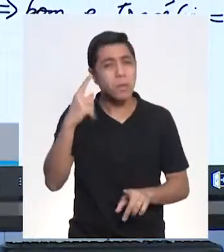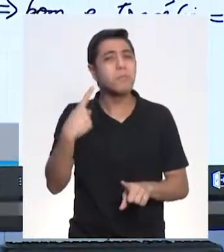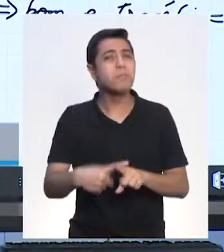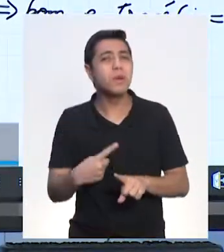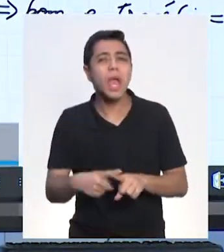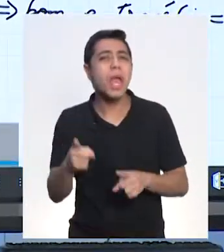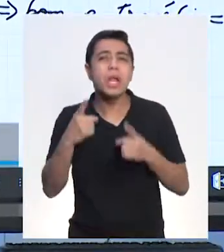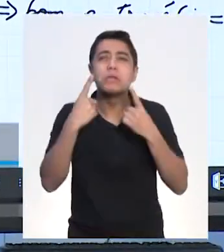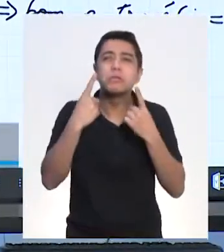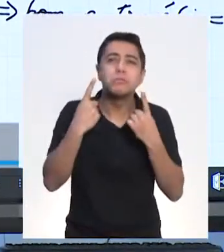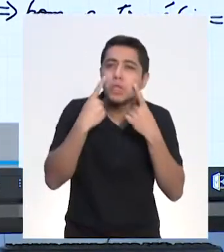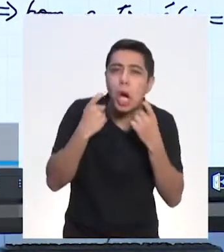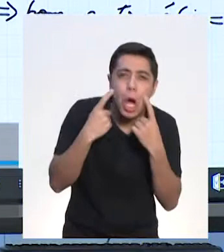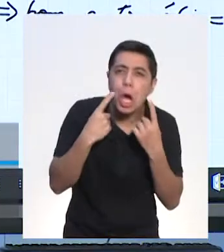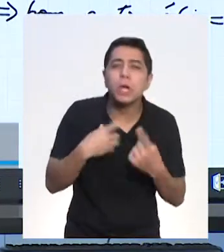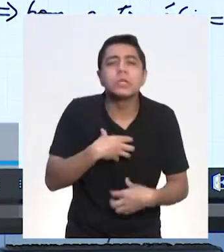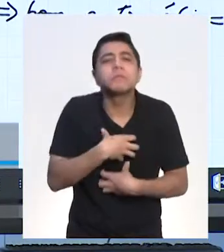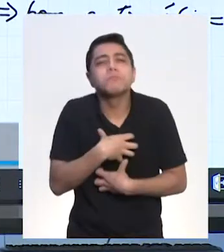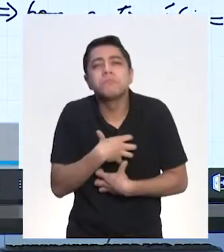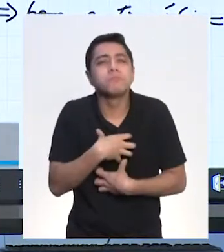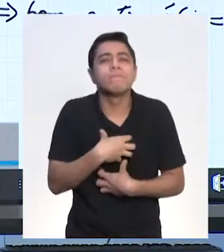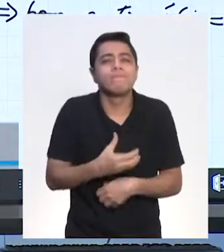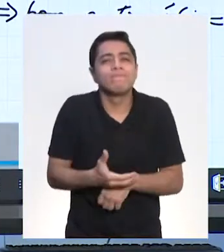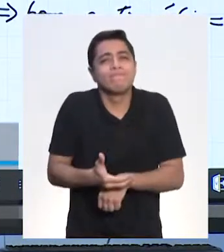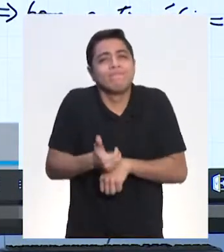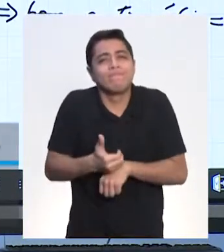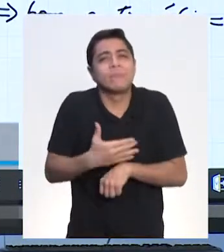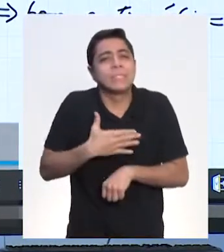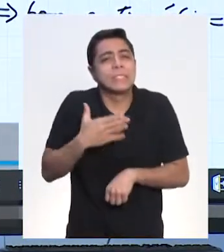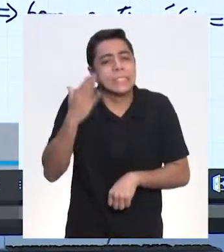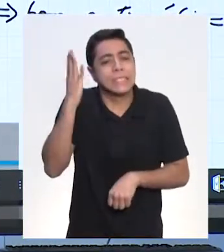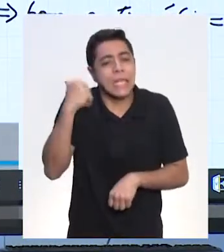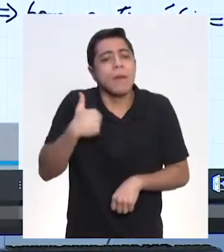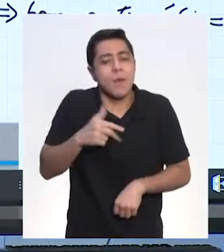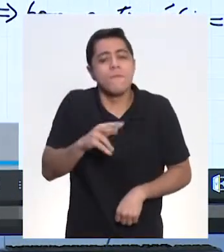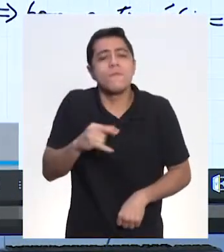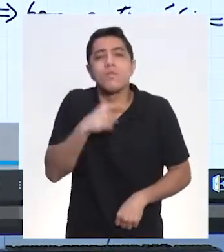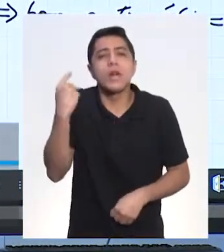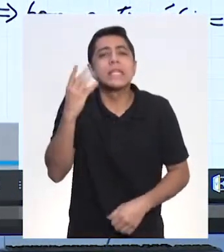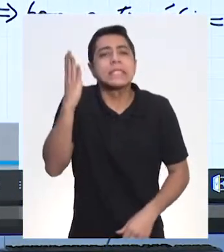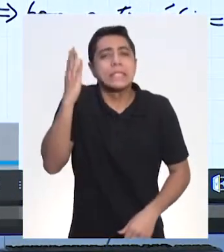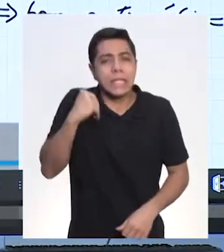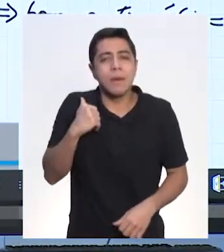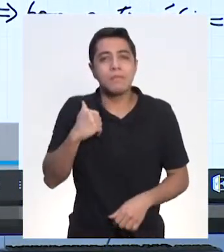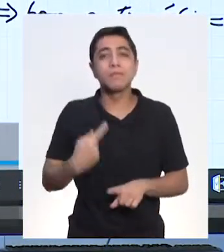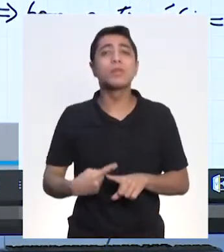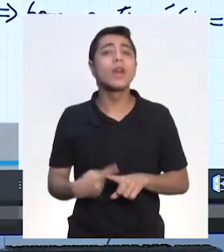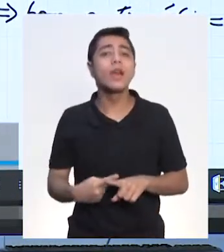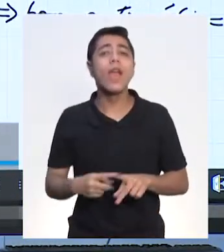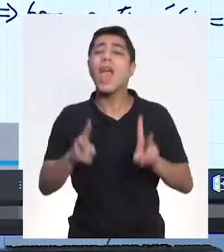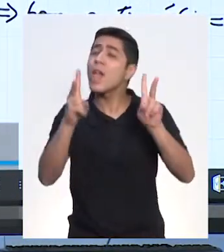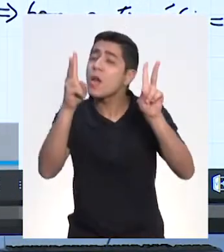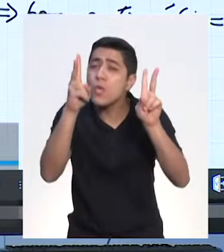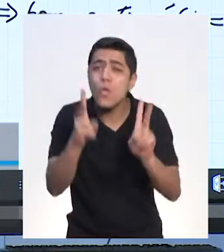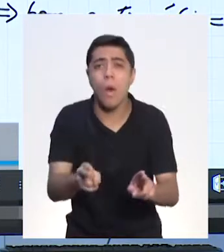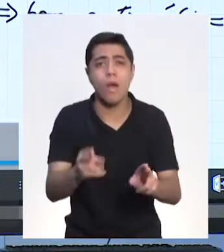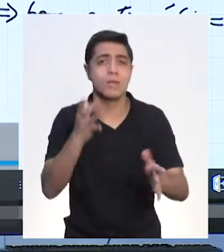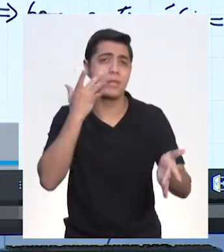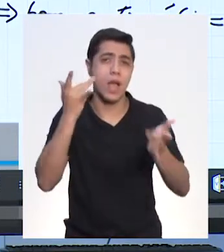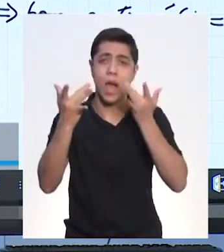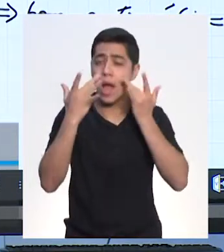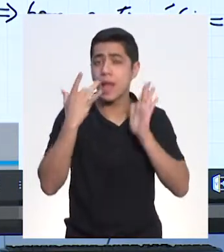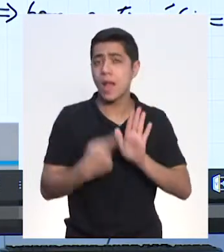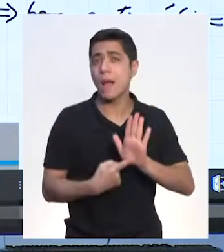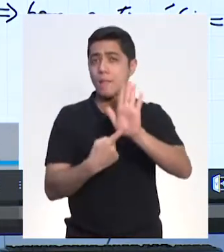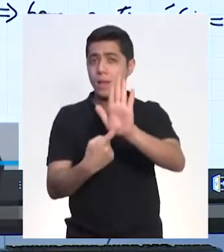chora? Por que ele antecipa, né, o seu destino inexorável? Ele sabe que ele vai morrer. Exatamente como o herói trágico. Todas as peças